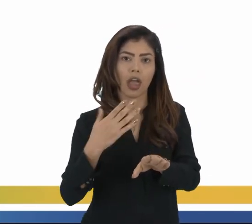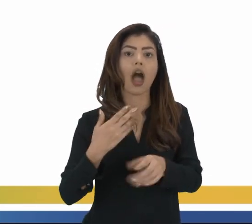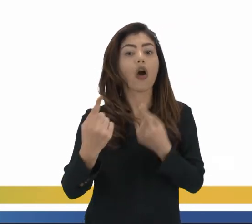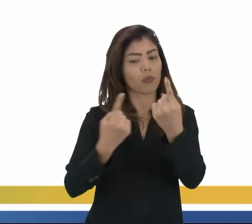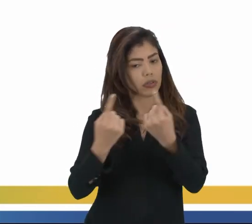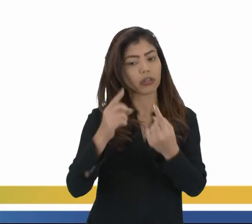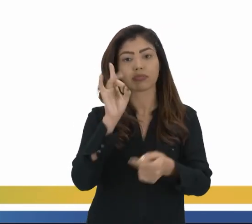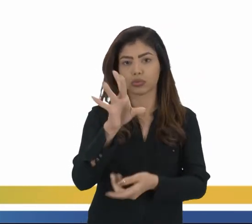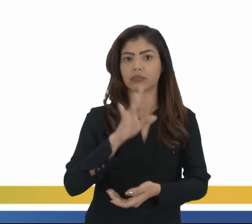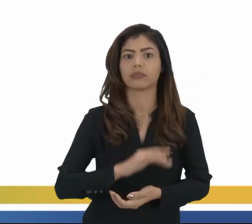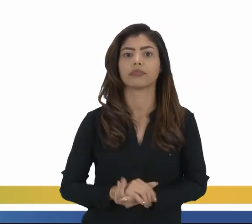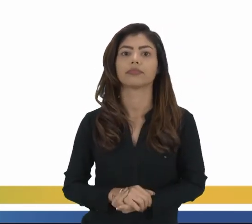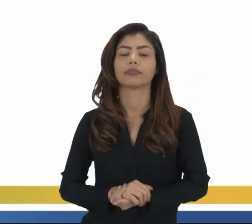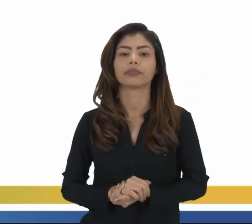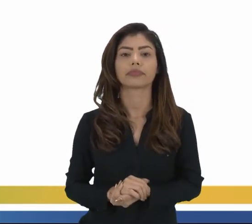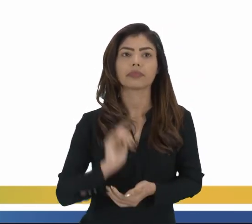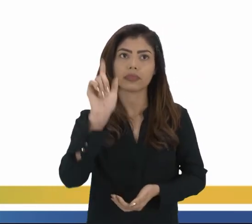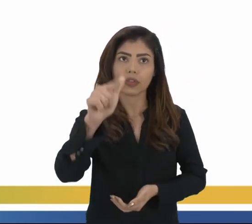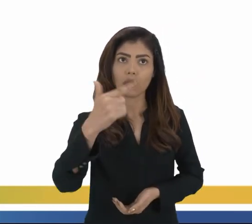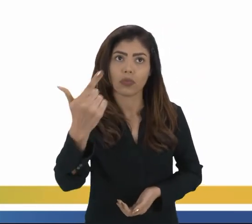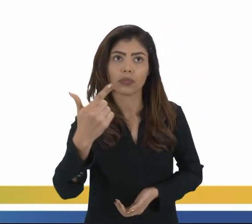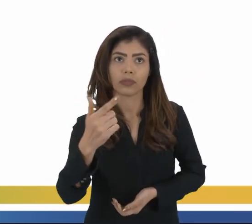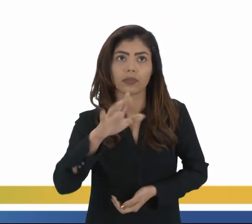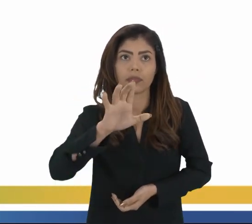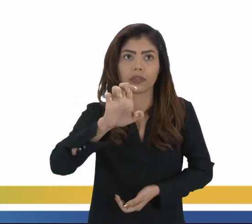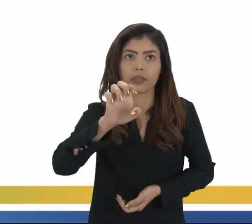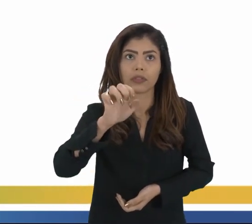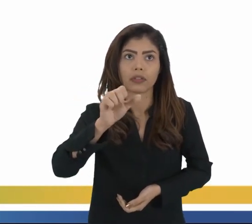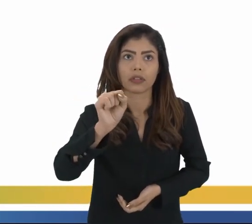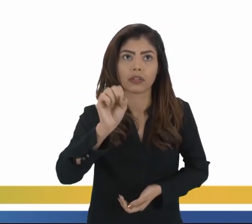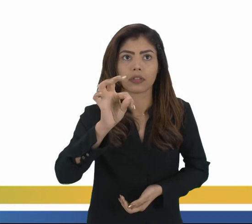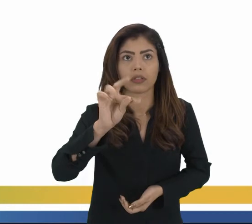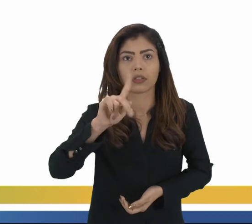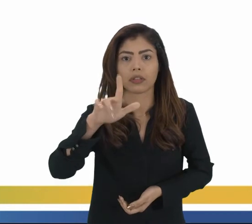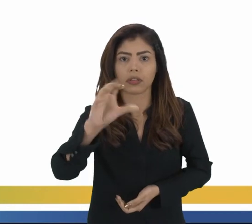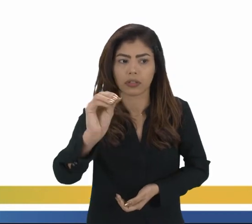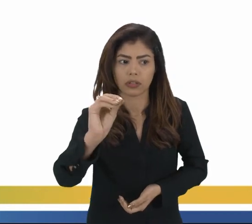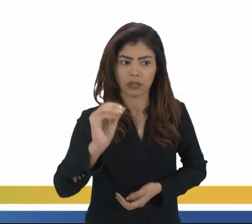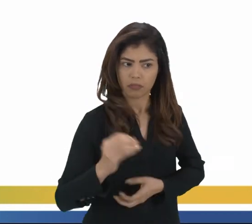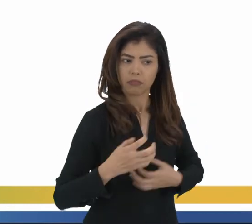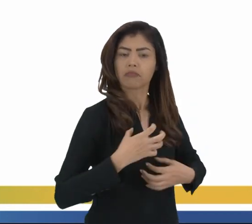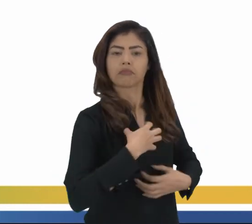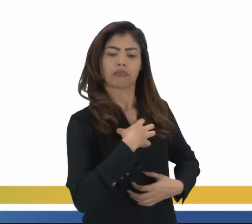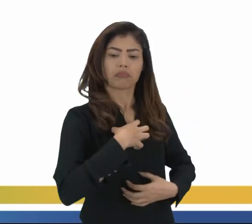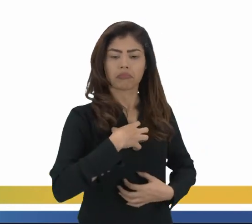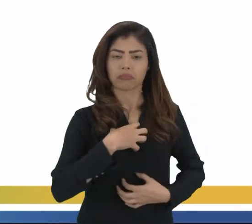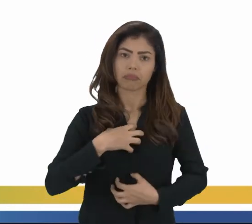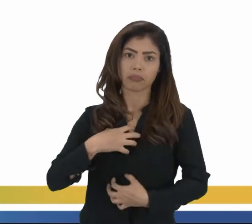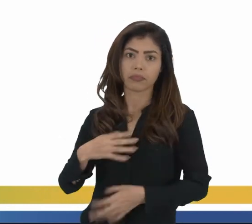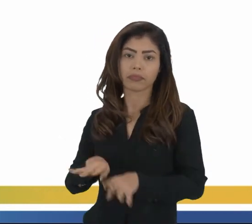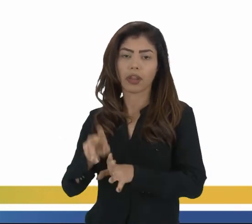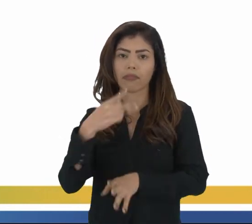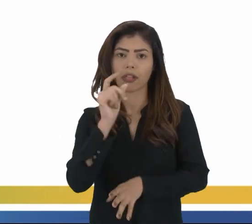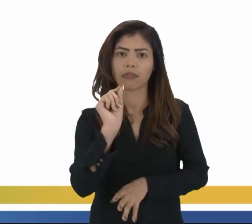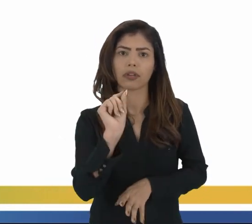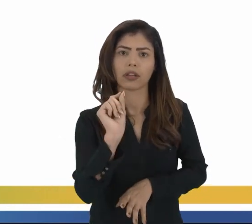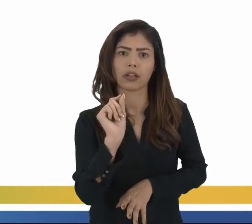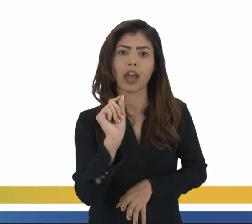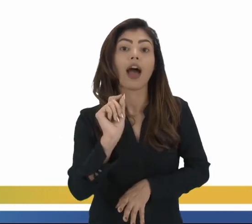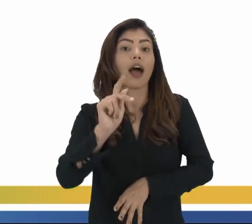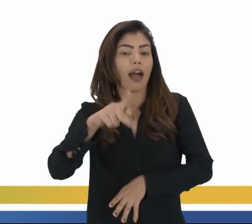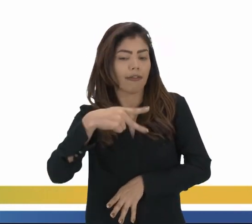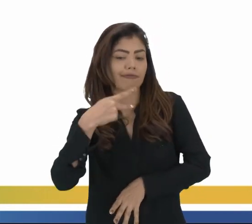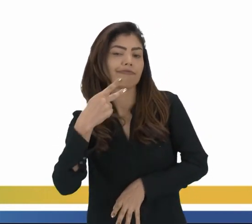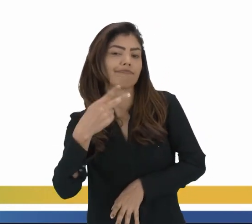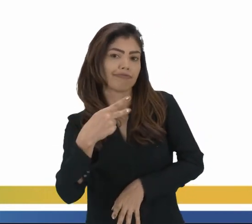comunicação. E um outro fator são estilos. Por exemplo, quando eu falo de estilo, eu falo de